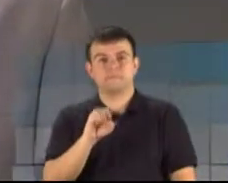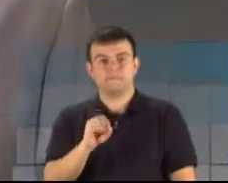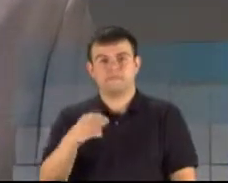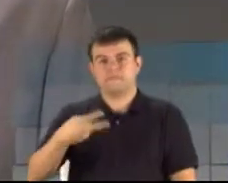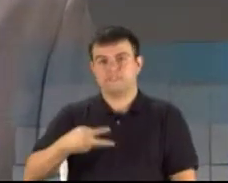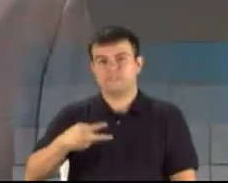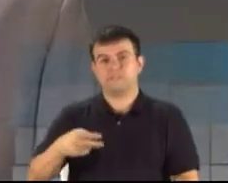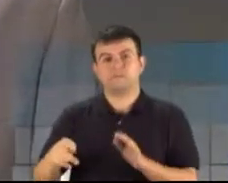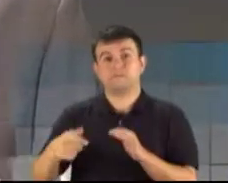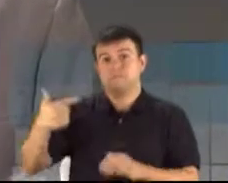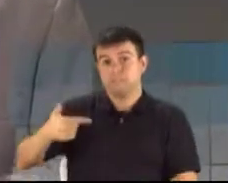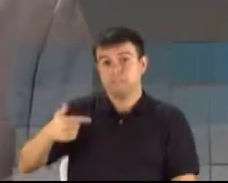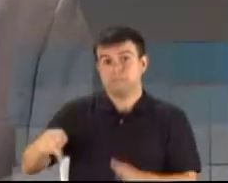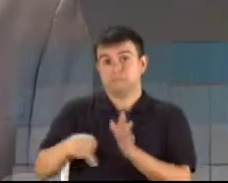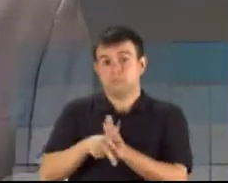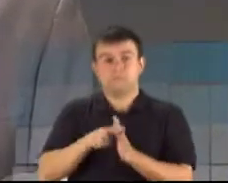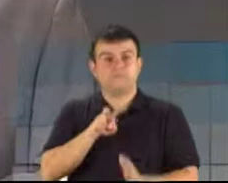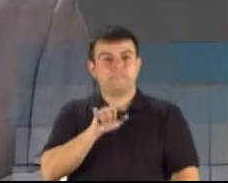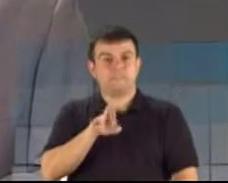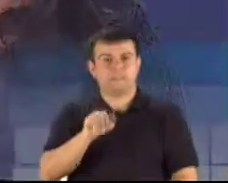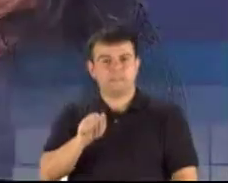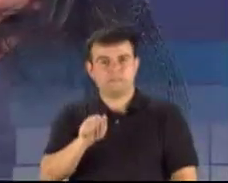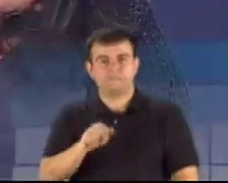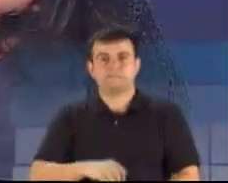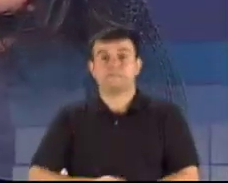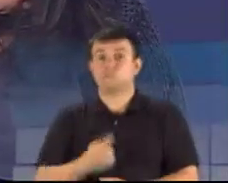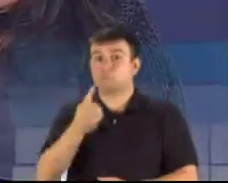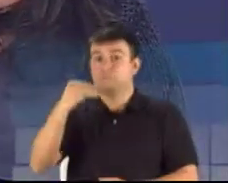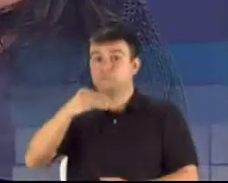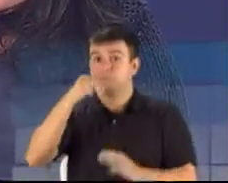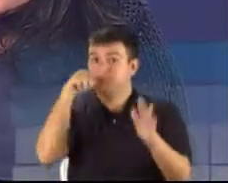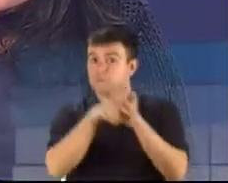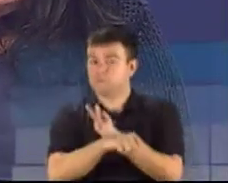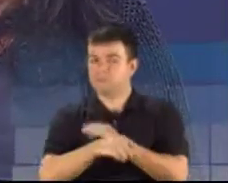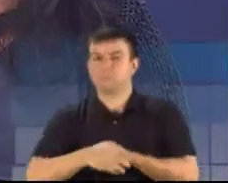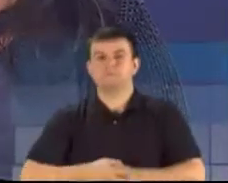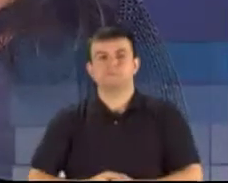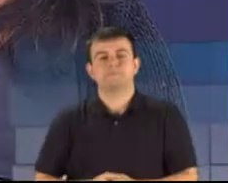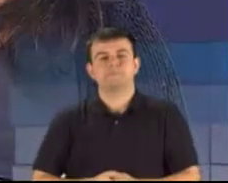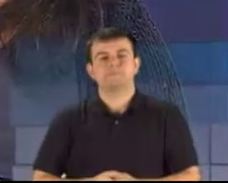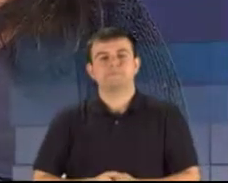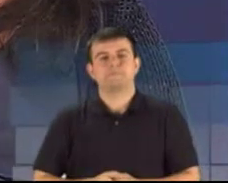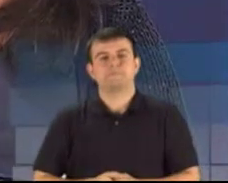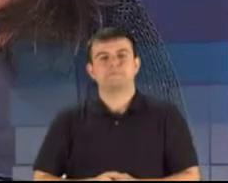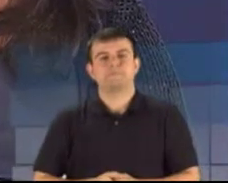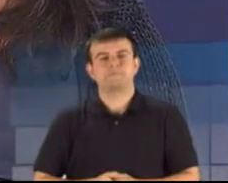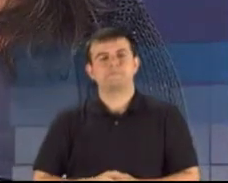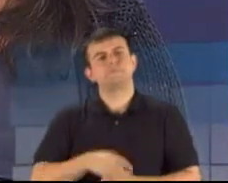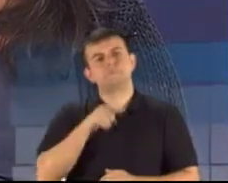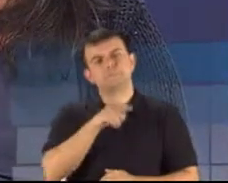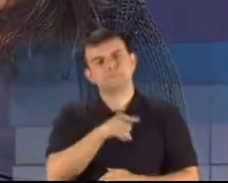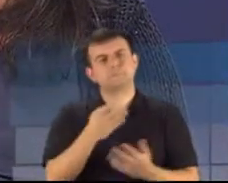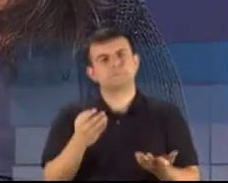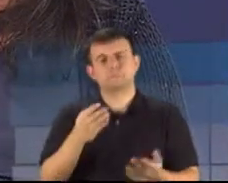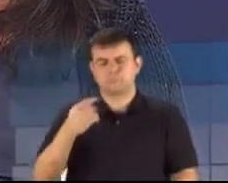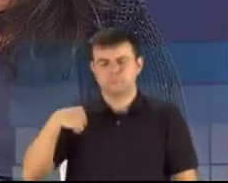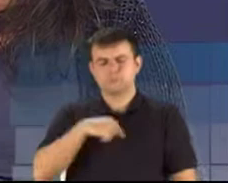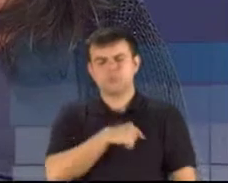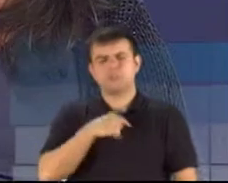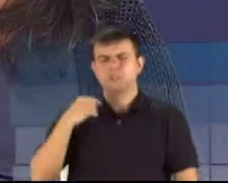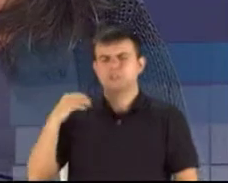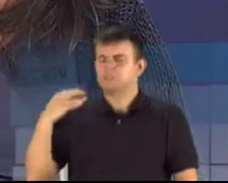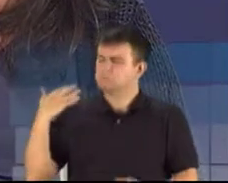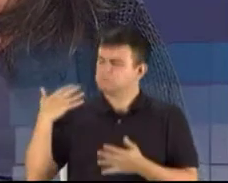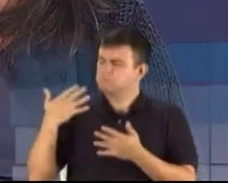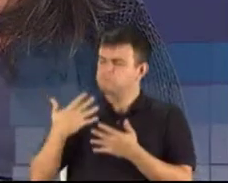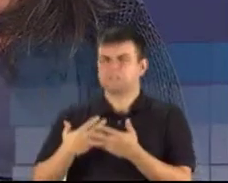Candidata, lembrando, a senhora tem um minuto para a pergunta. Flávio, a gente tem passado no último período por situações